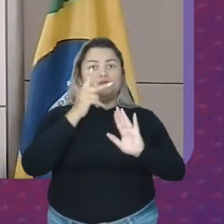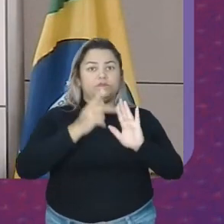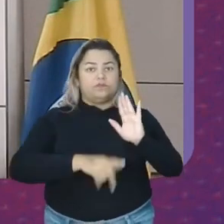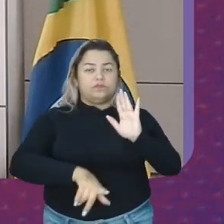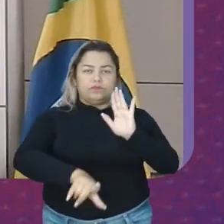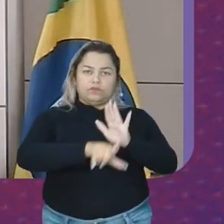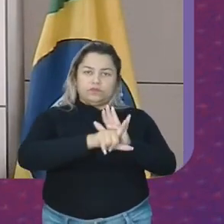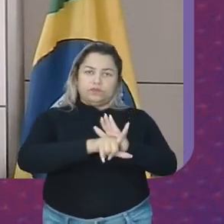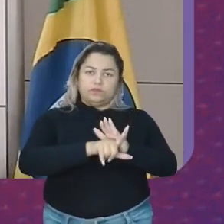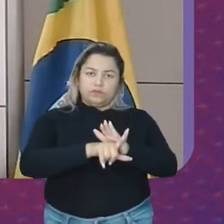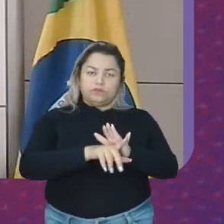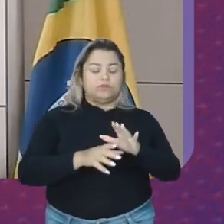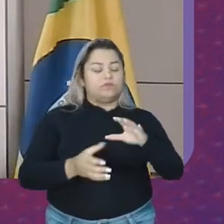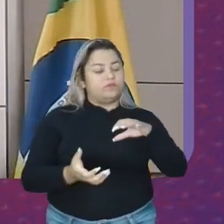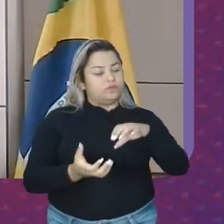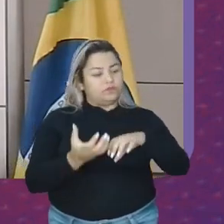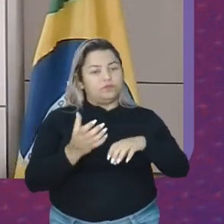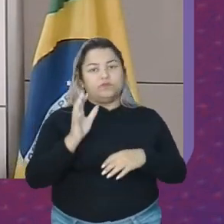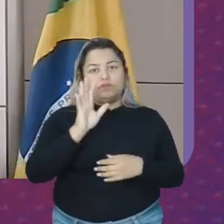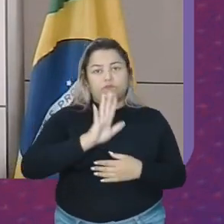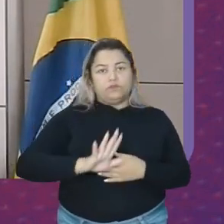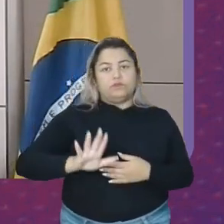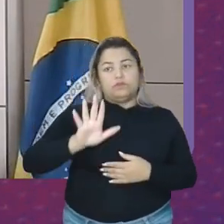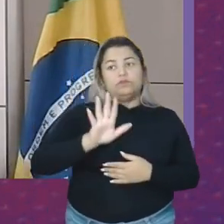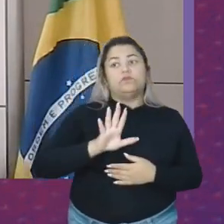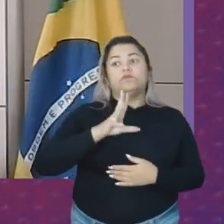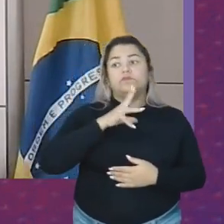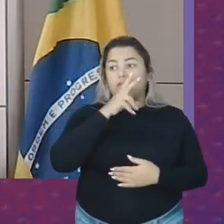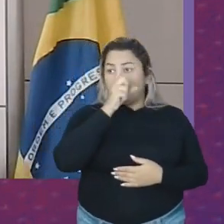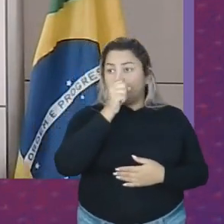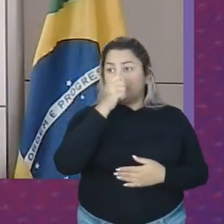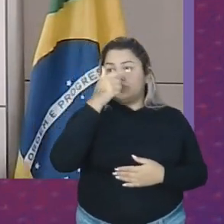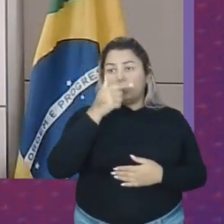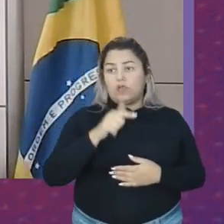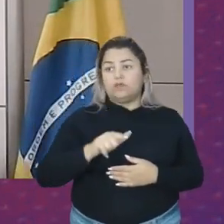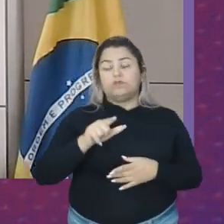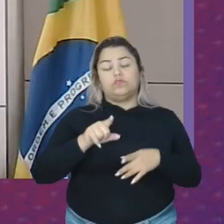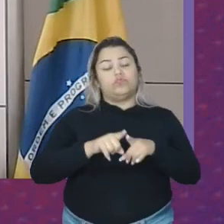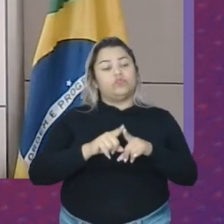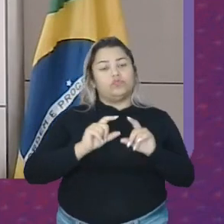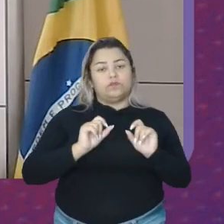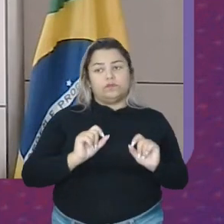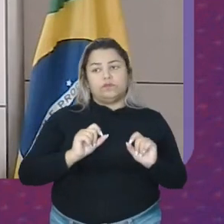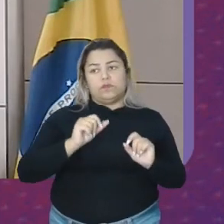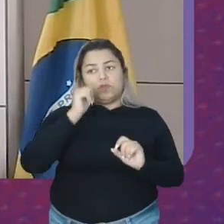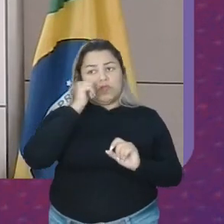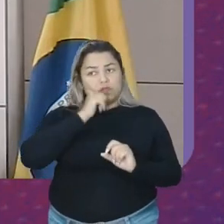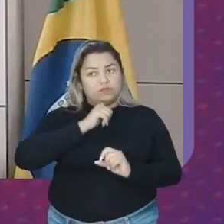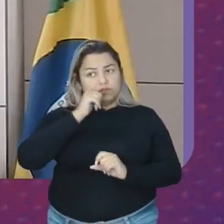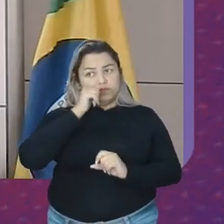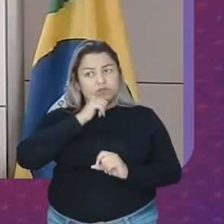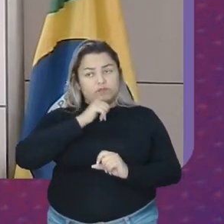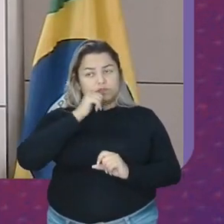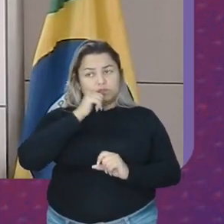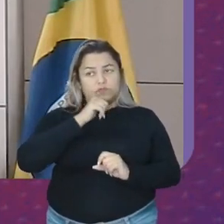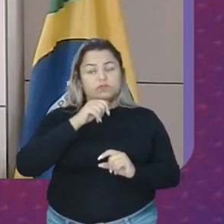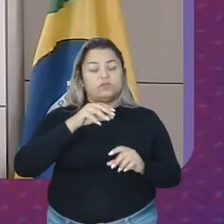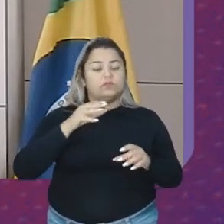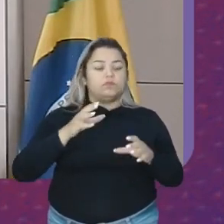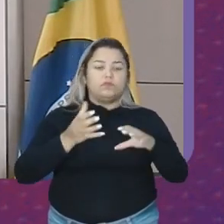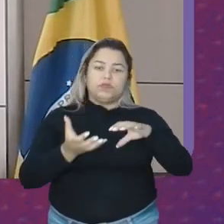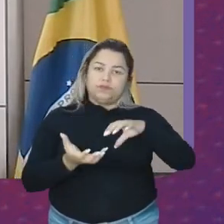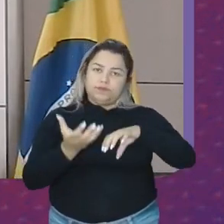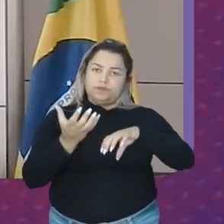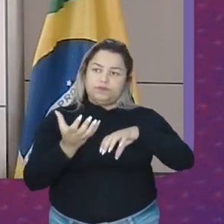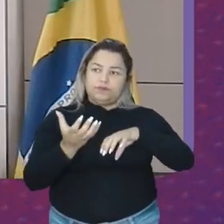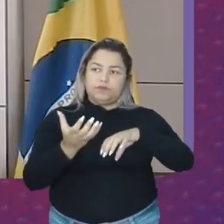Congresso Nacional que reforce, né, o aumento da presença de mulheres no Congresso